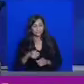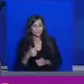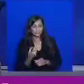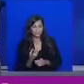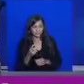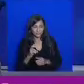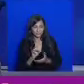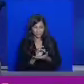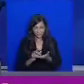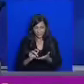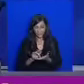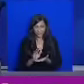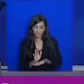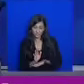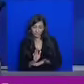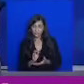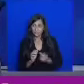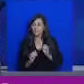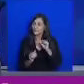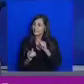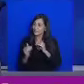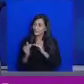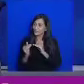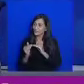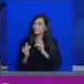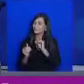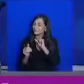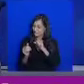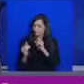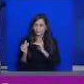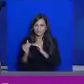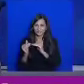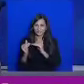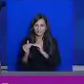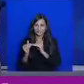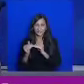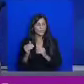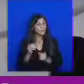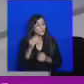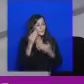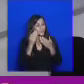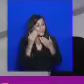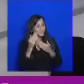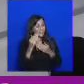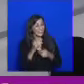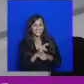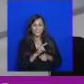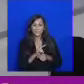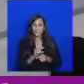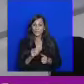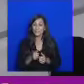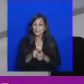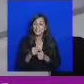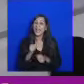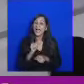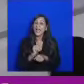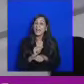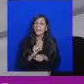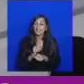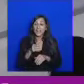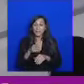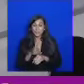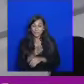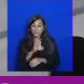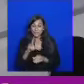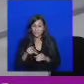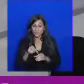números sorteados da Loto Fácil? Sim, confirmo. Sim, confirmo. Muito obrigado, senhoras auditoras. Vamos aguardar, então, a validação do